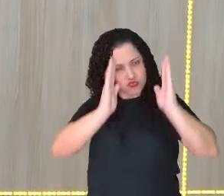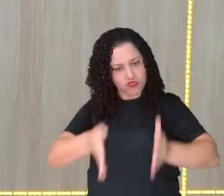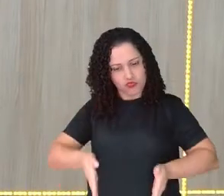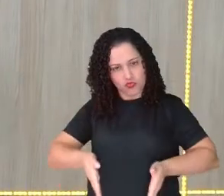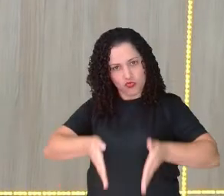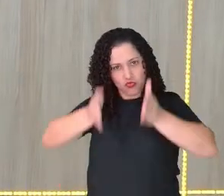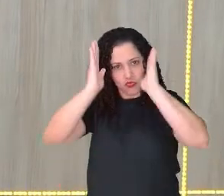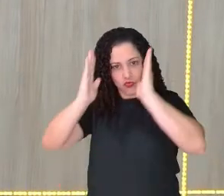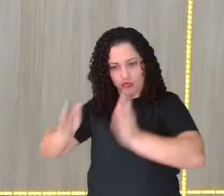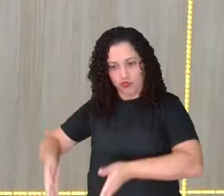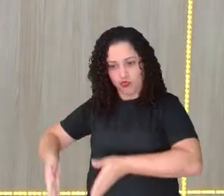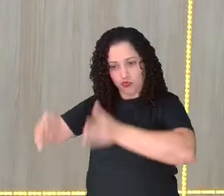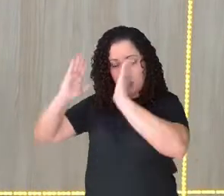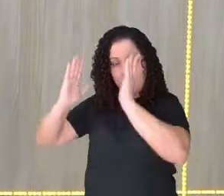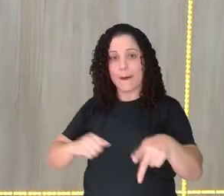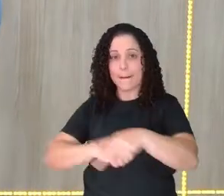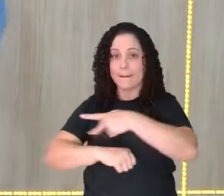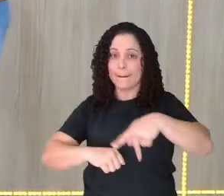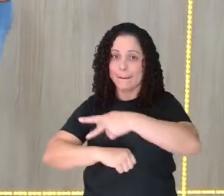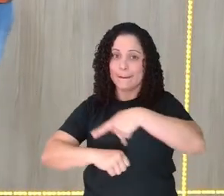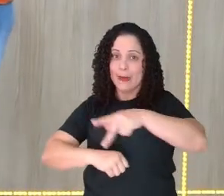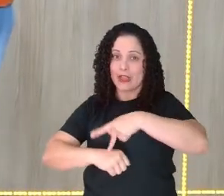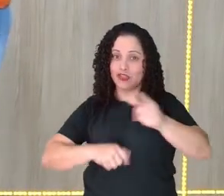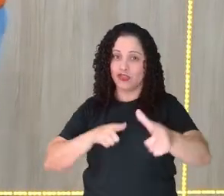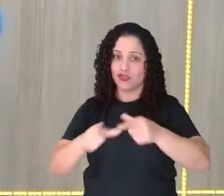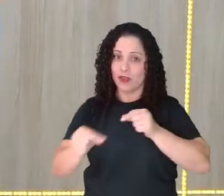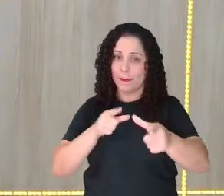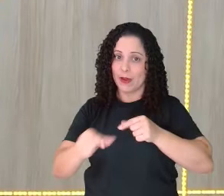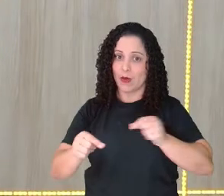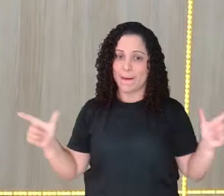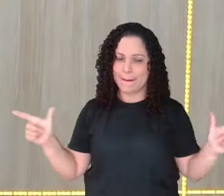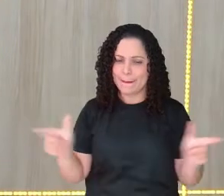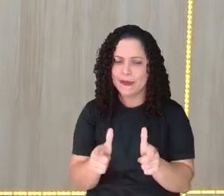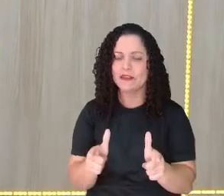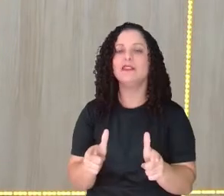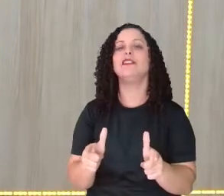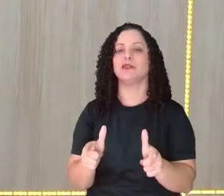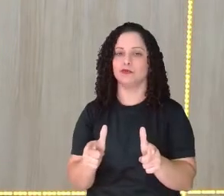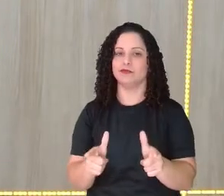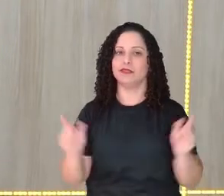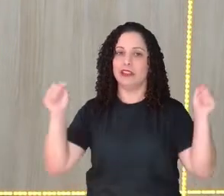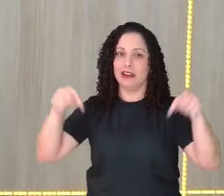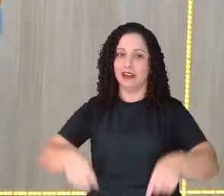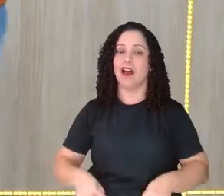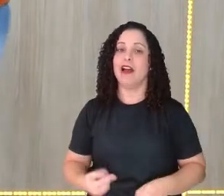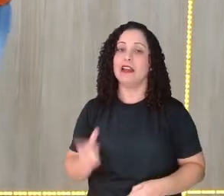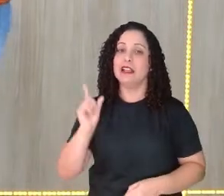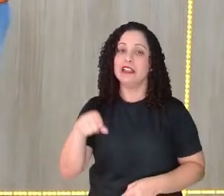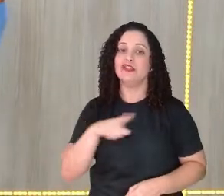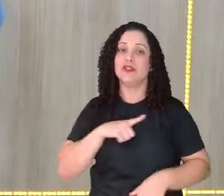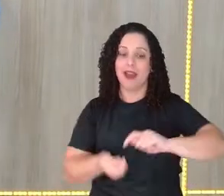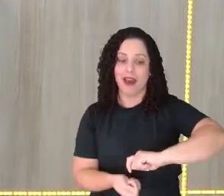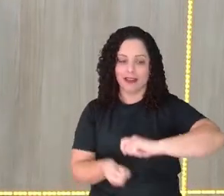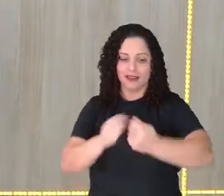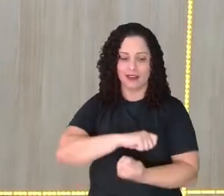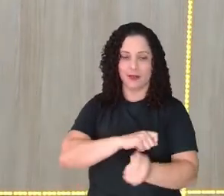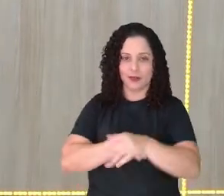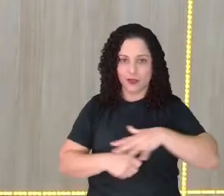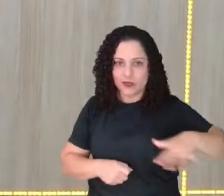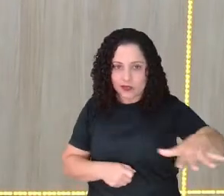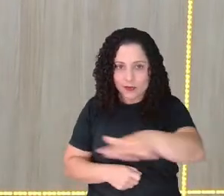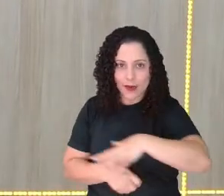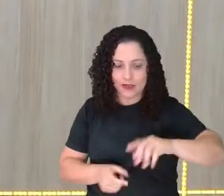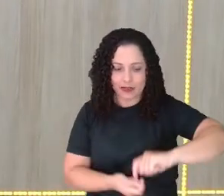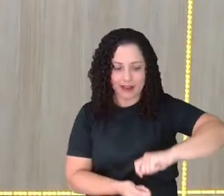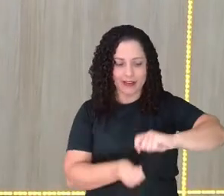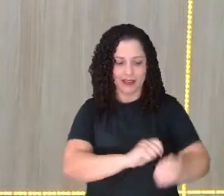do país, né, do Japão, ele é pequeno e eles sempre costumam otimizar esses espaços. Tanto é